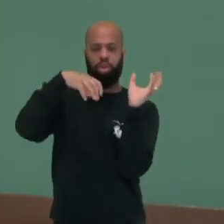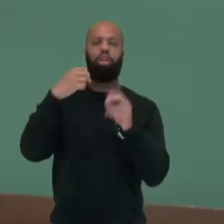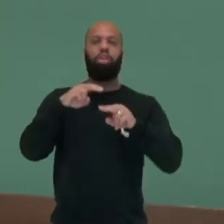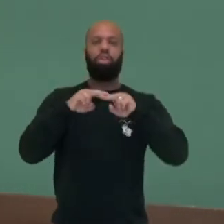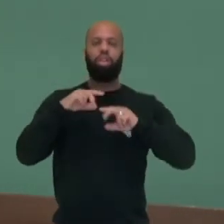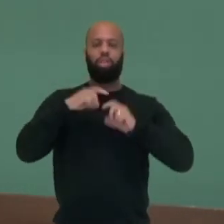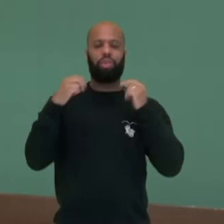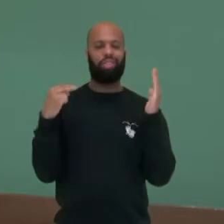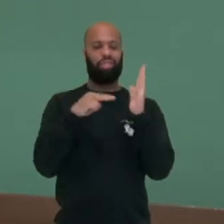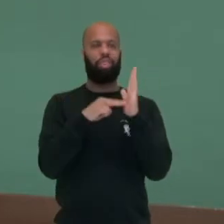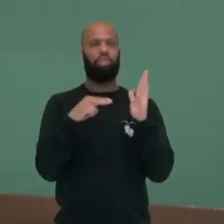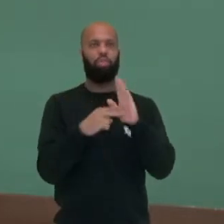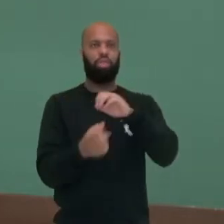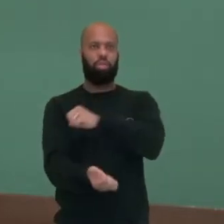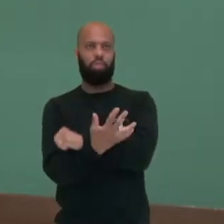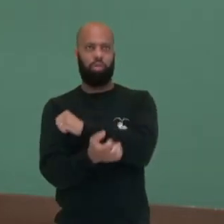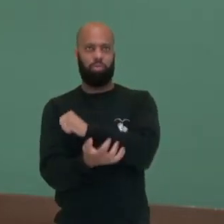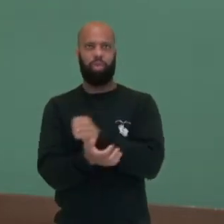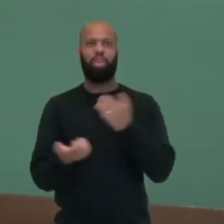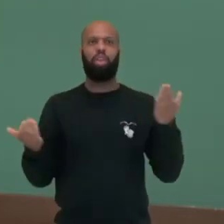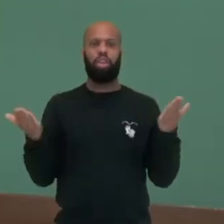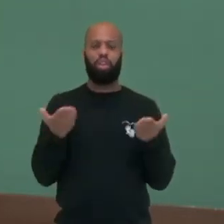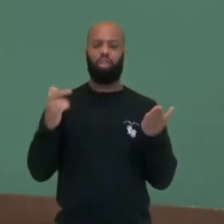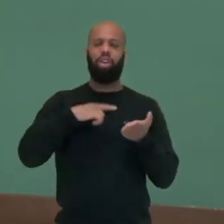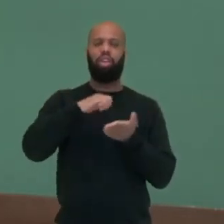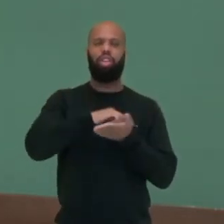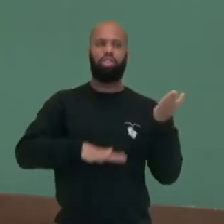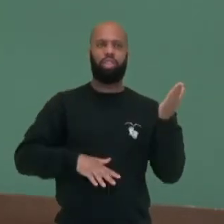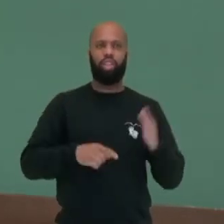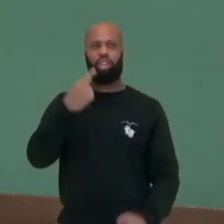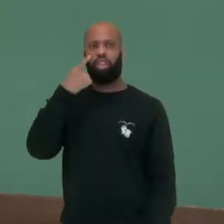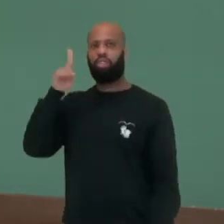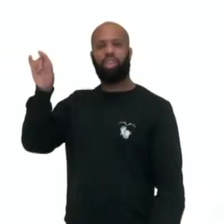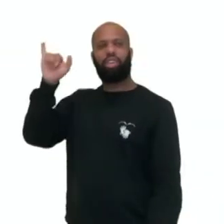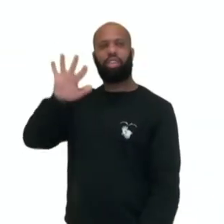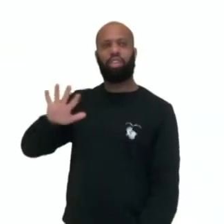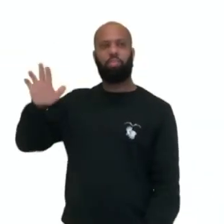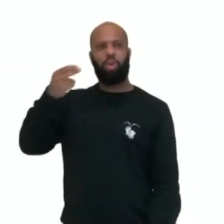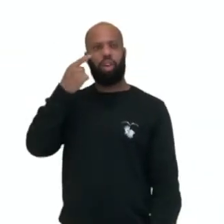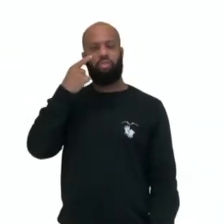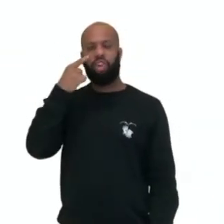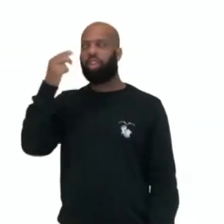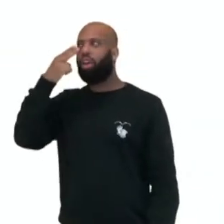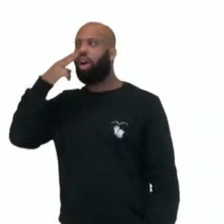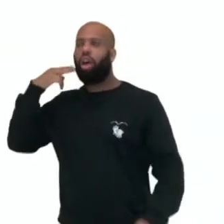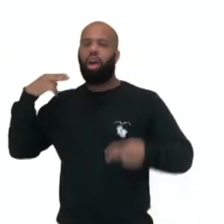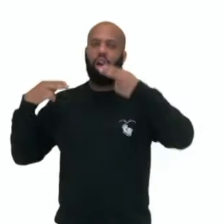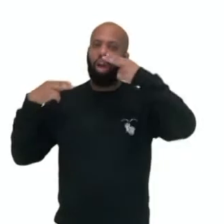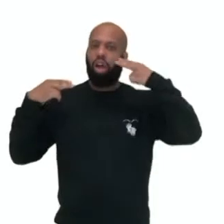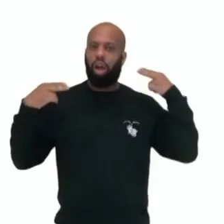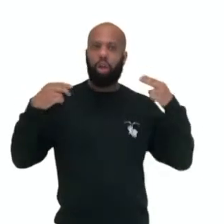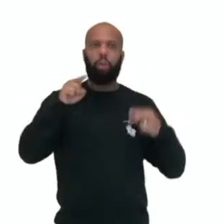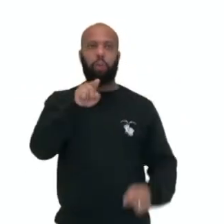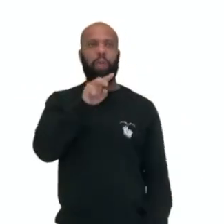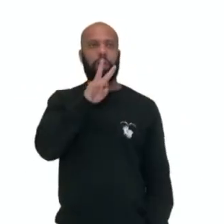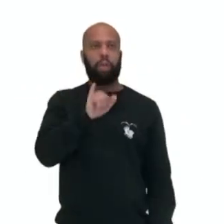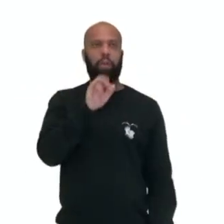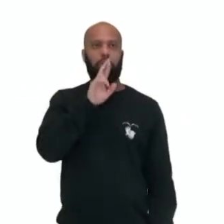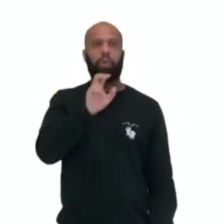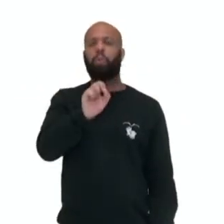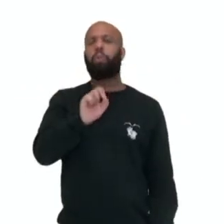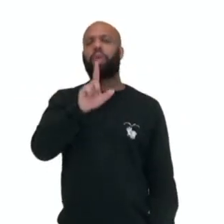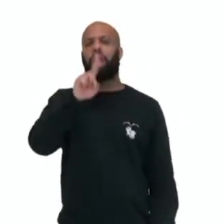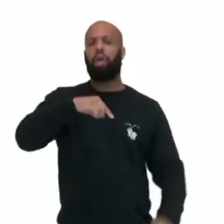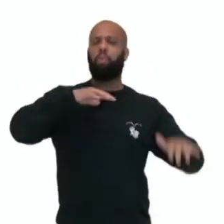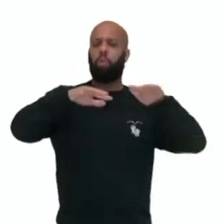de corrupção. Exercício para você. Observe bem essa imagem que está na sua tela que te ajuda a responder. O que